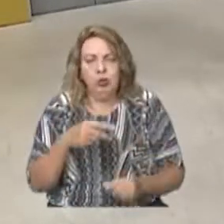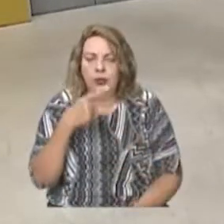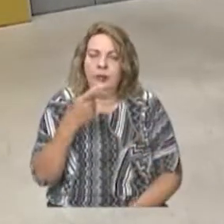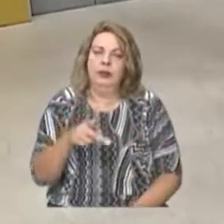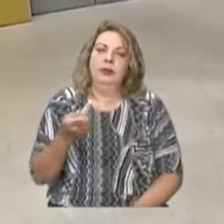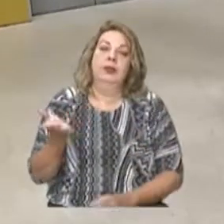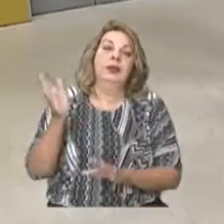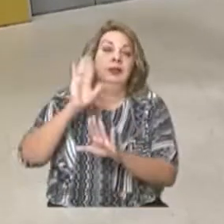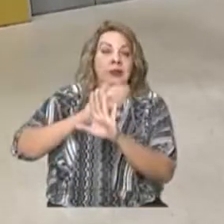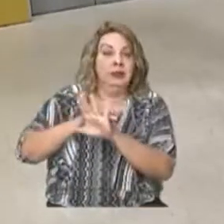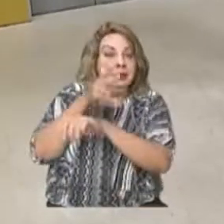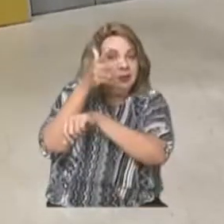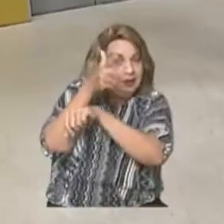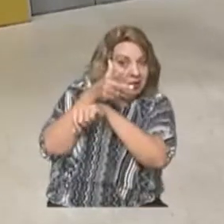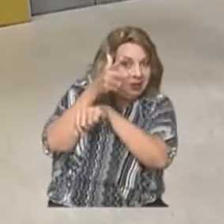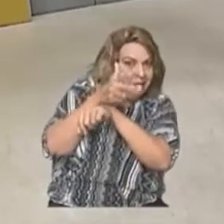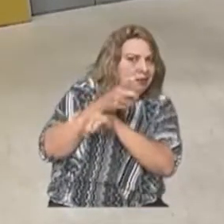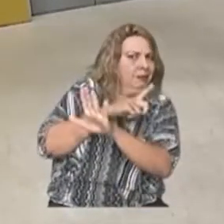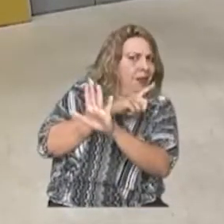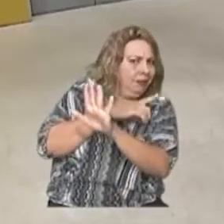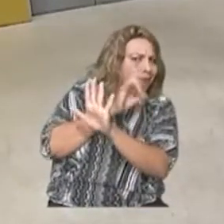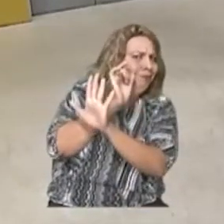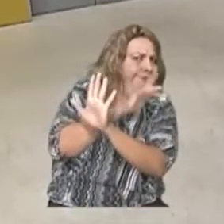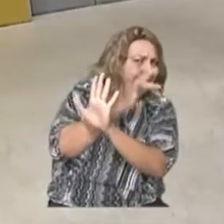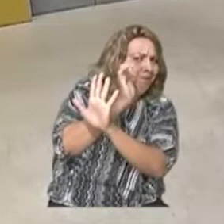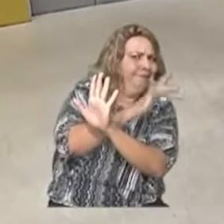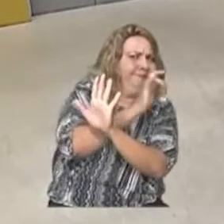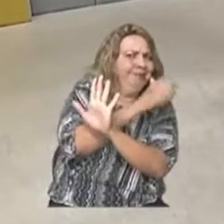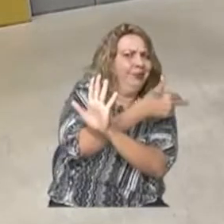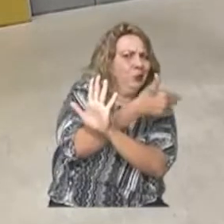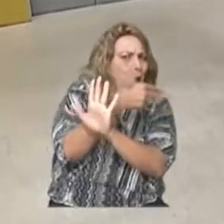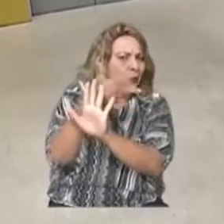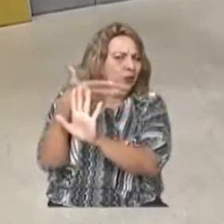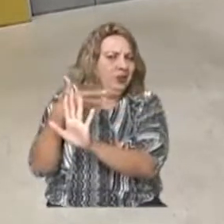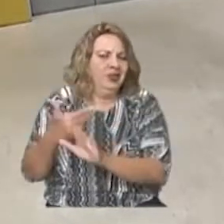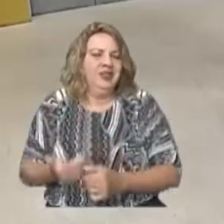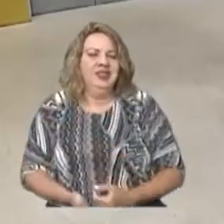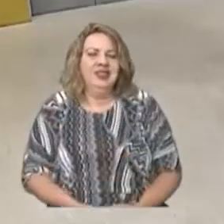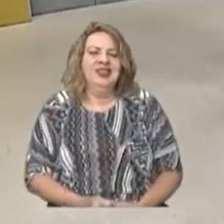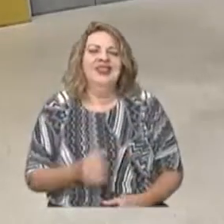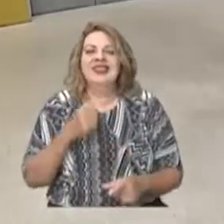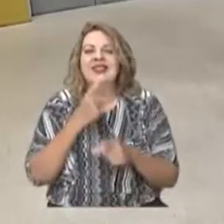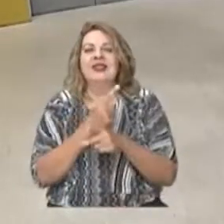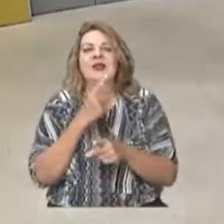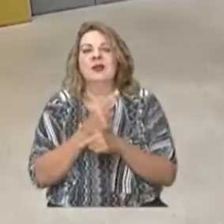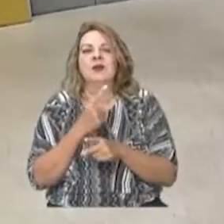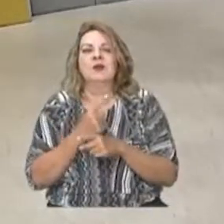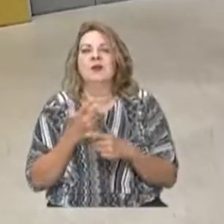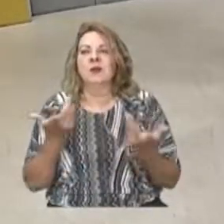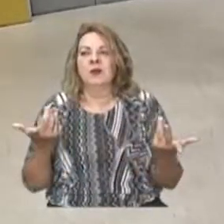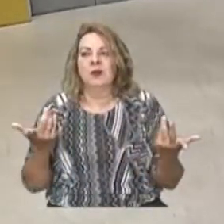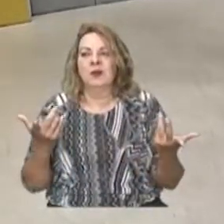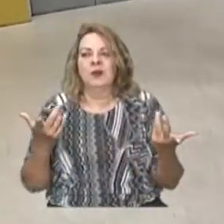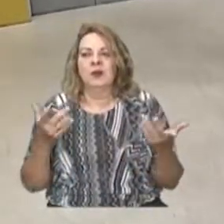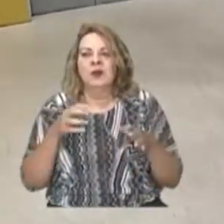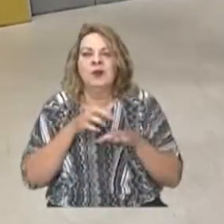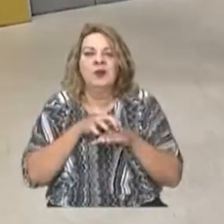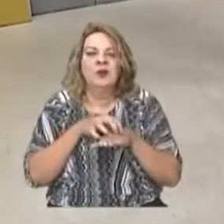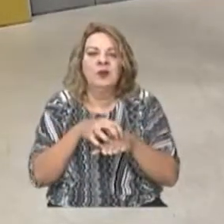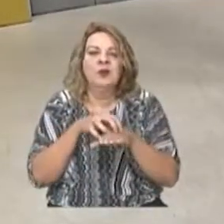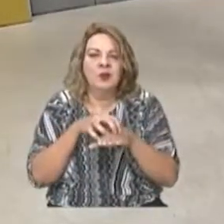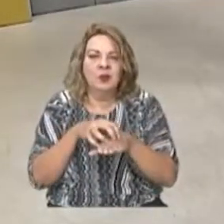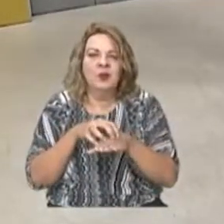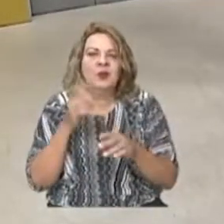por trás das câmeras? Tem muita coisa, oh, viu? E o nosso encontro completo com a caravana